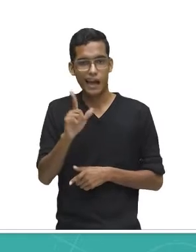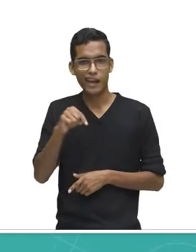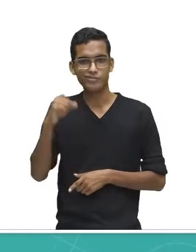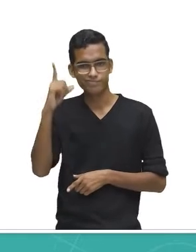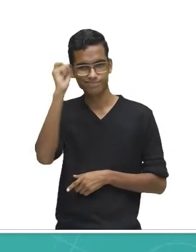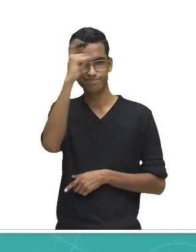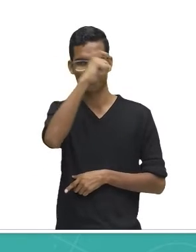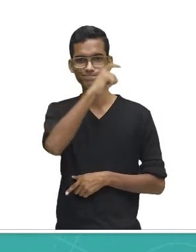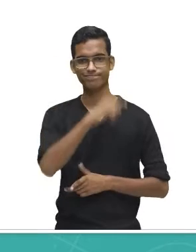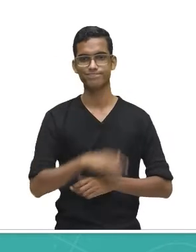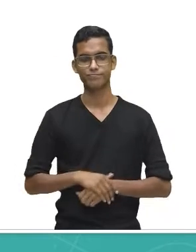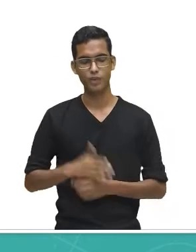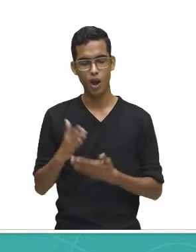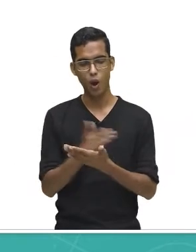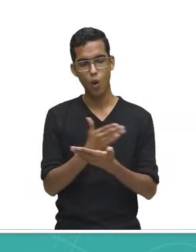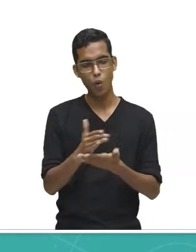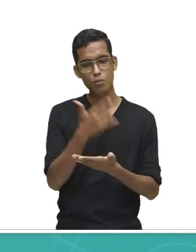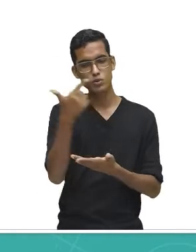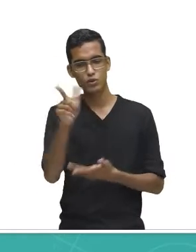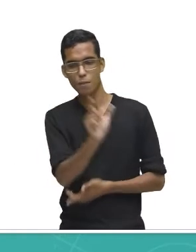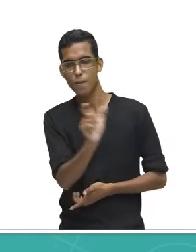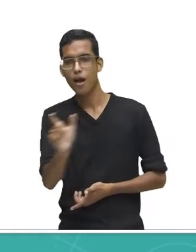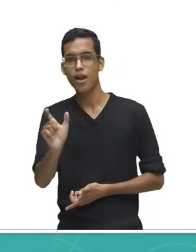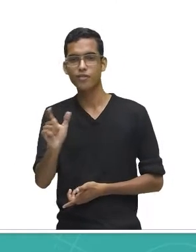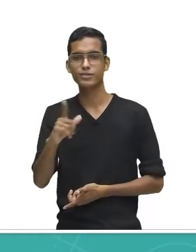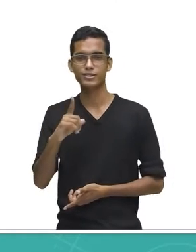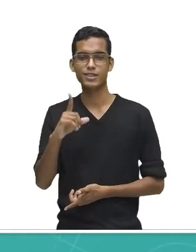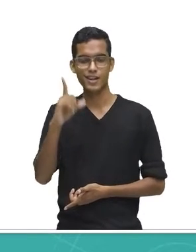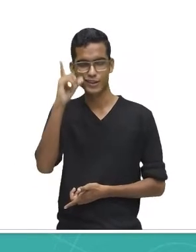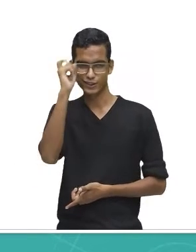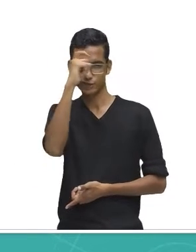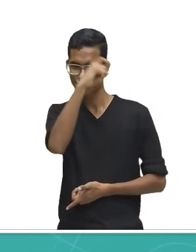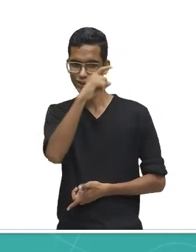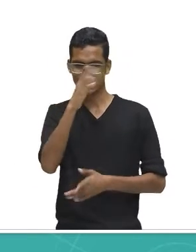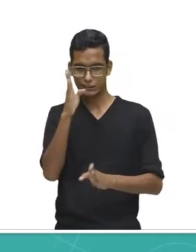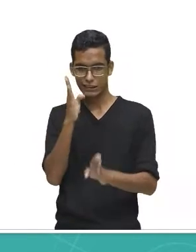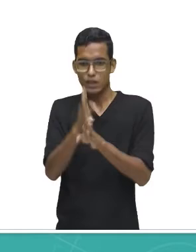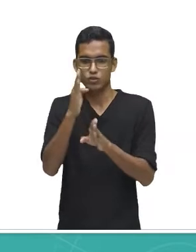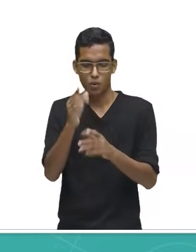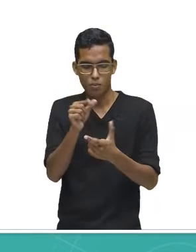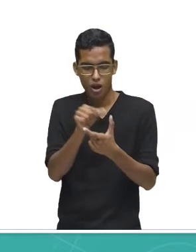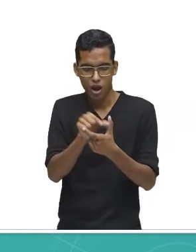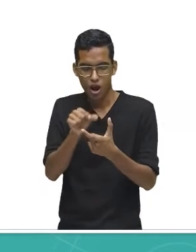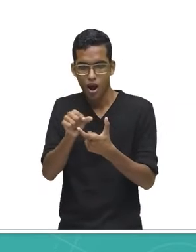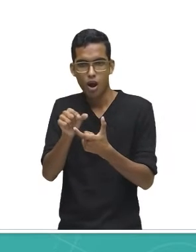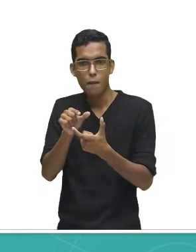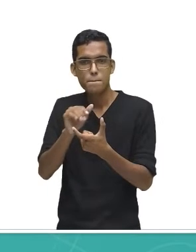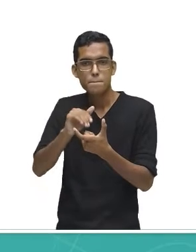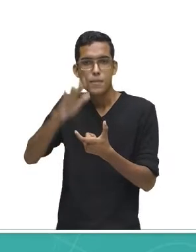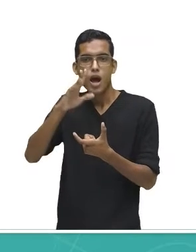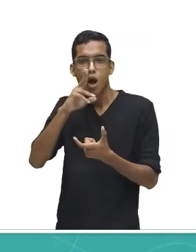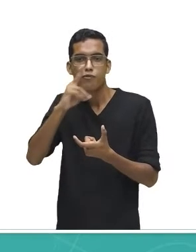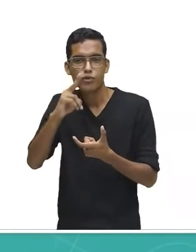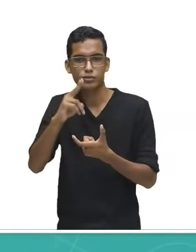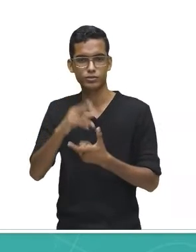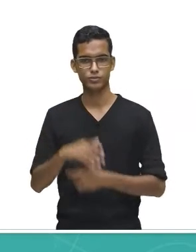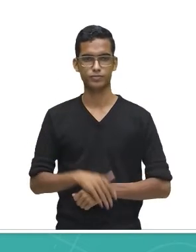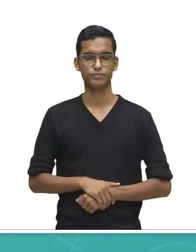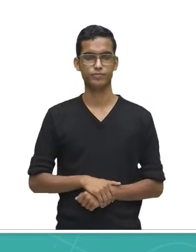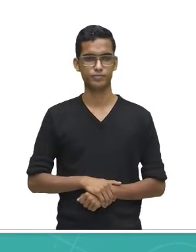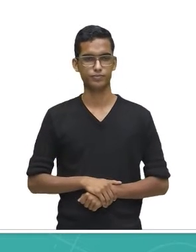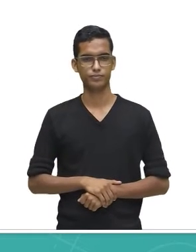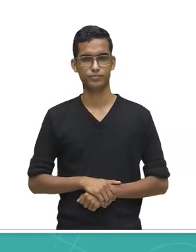dificuldade, Maior nível de dificuldade. Então, faça isso que vocês vão encontrar com facilidade. Então, no caso